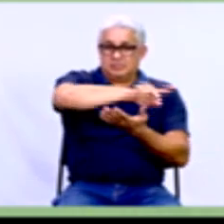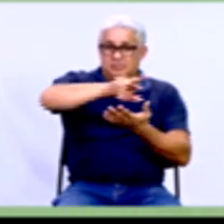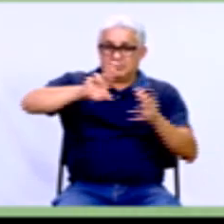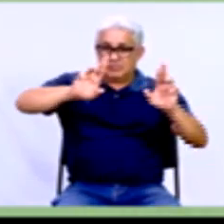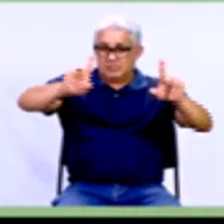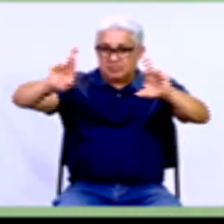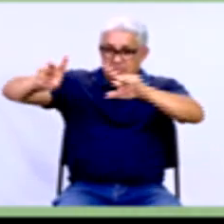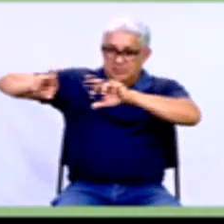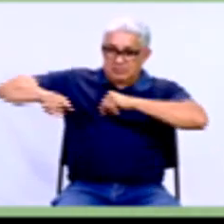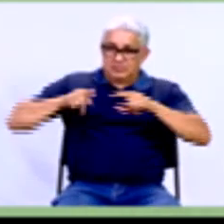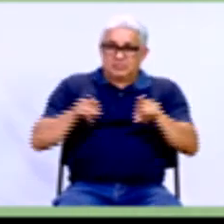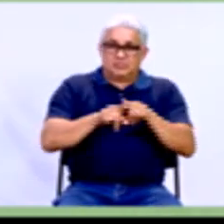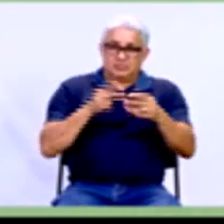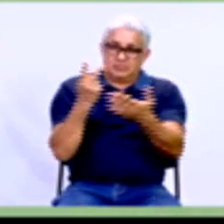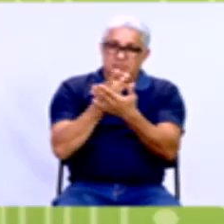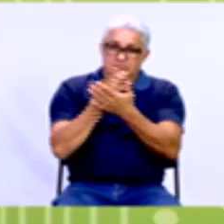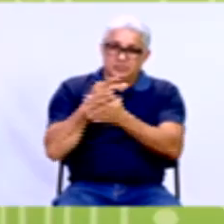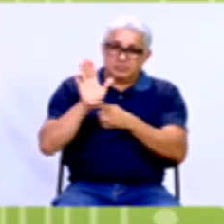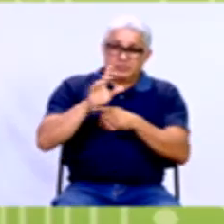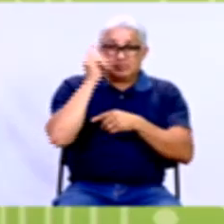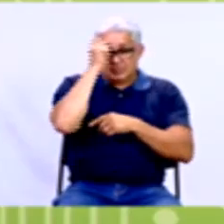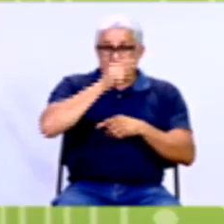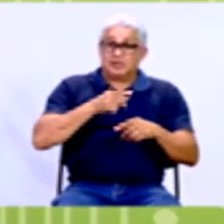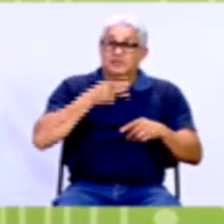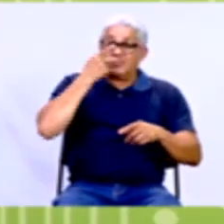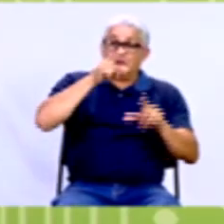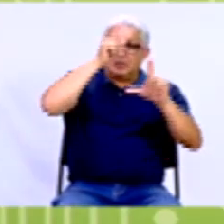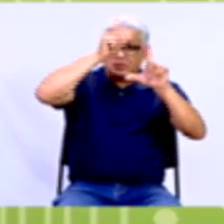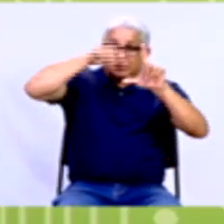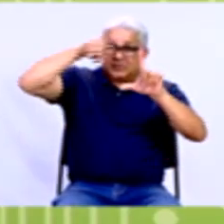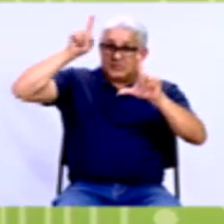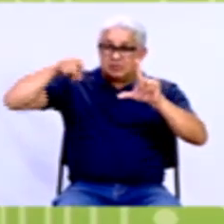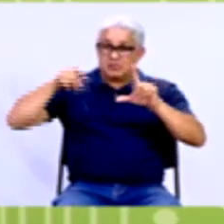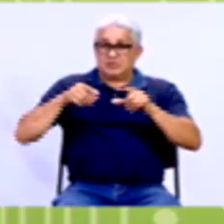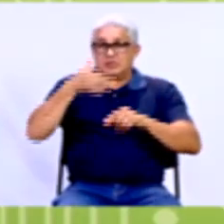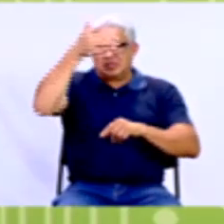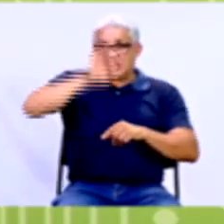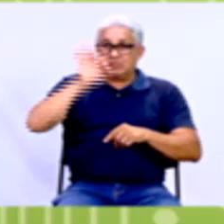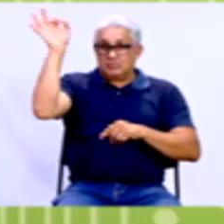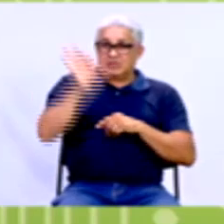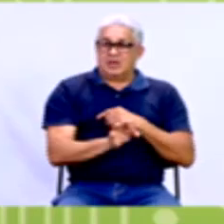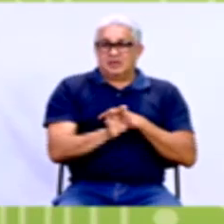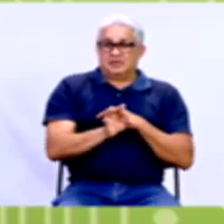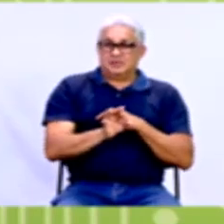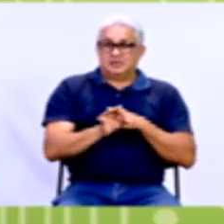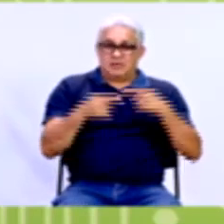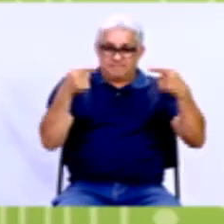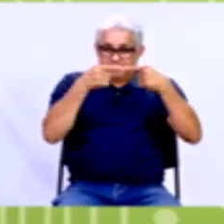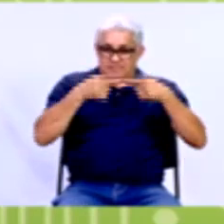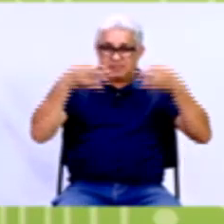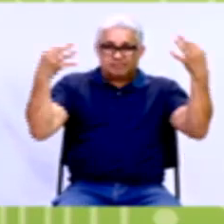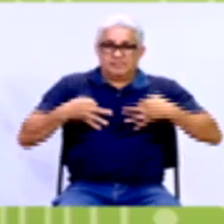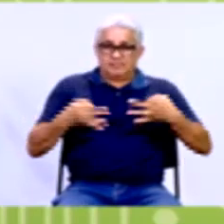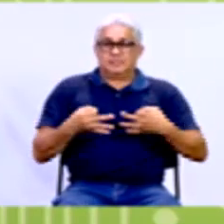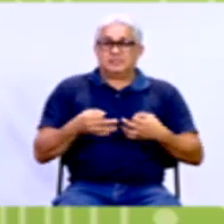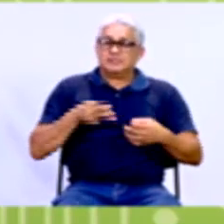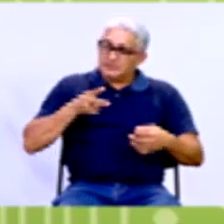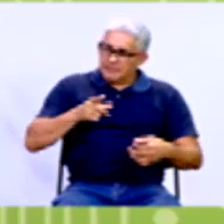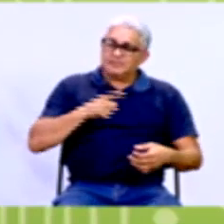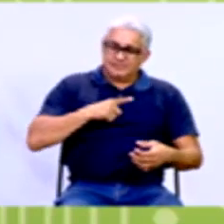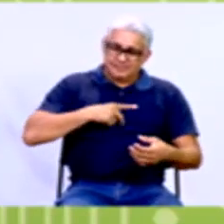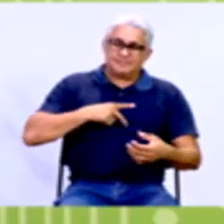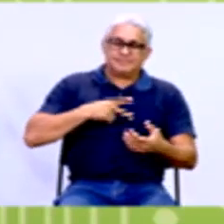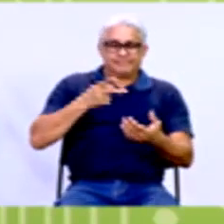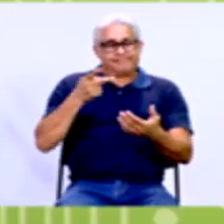Então, vai ser bem difícil, quando a gente está falando de estatística, a gente colocar um negócio que vai dar 100%, vai dar uma correlação perfeita, porque sempre vai ter